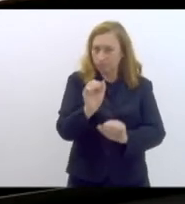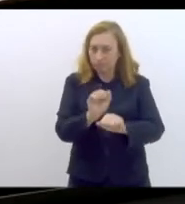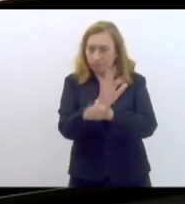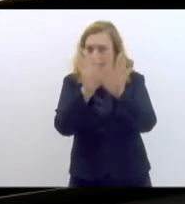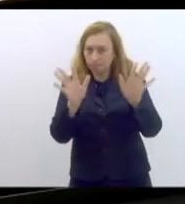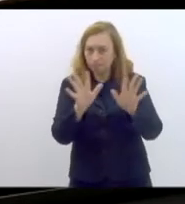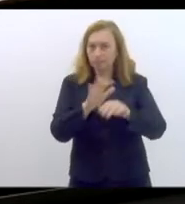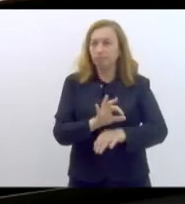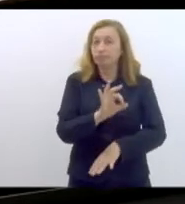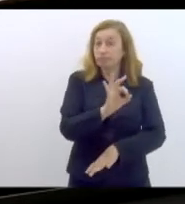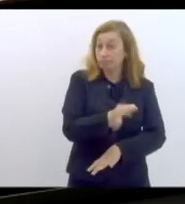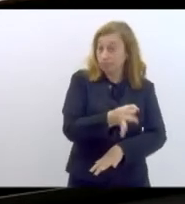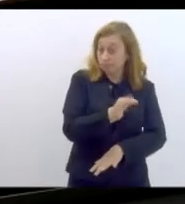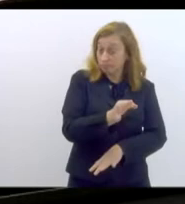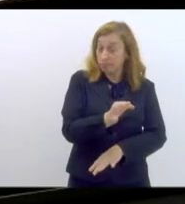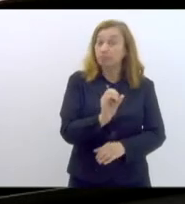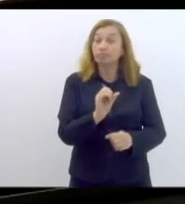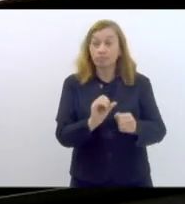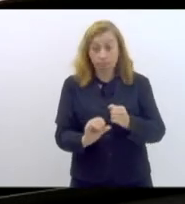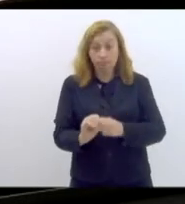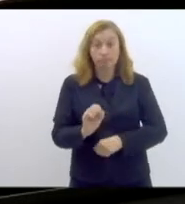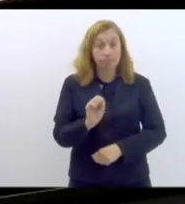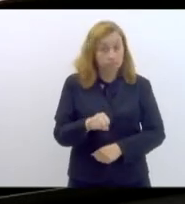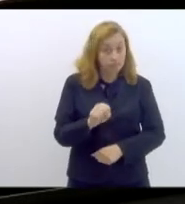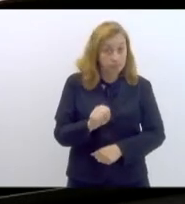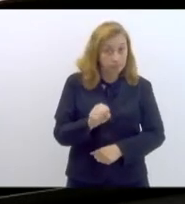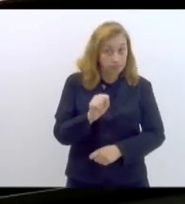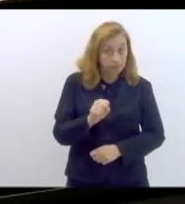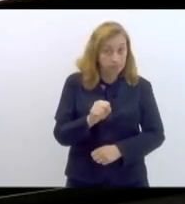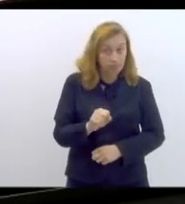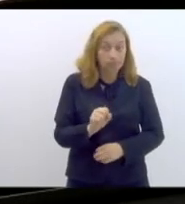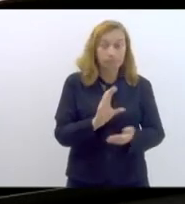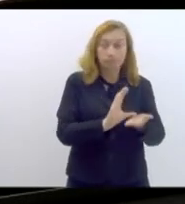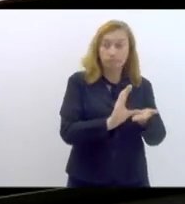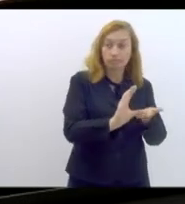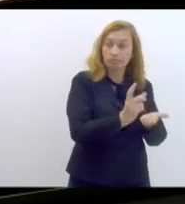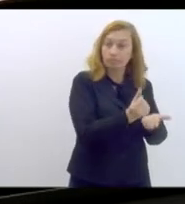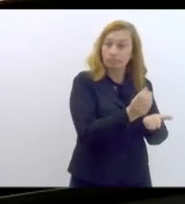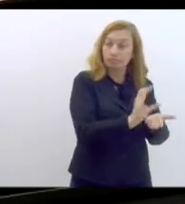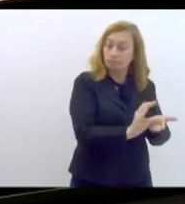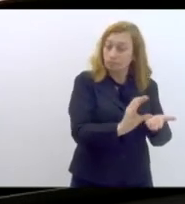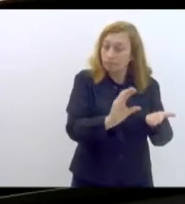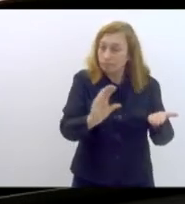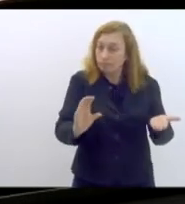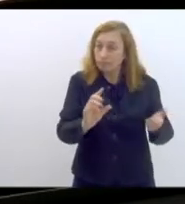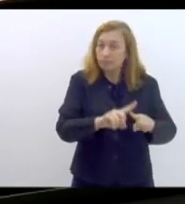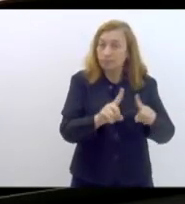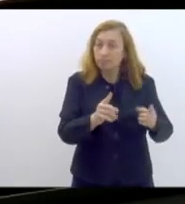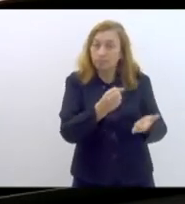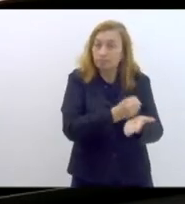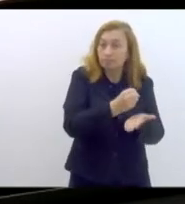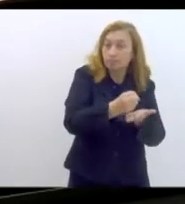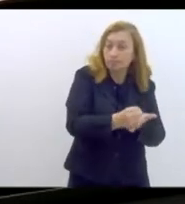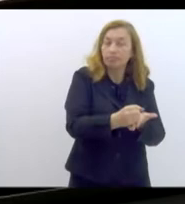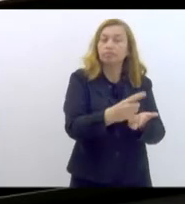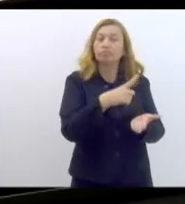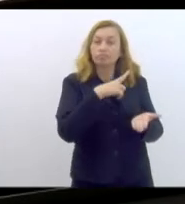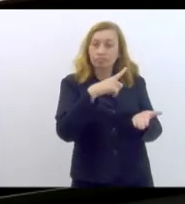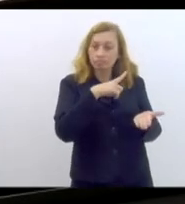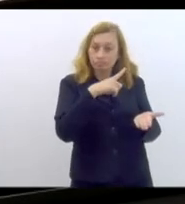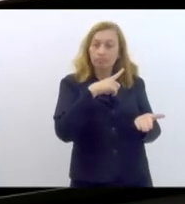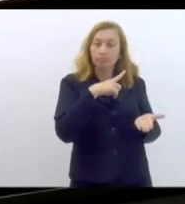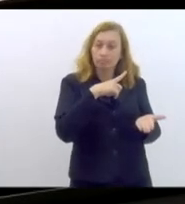transparente, de fato, eles fizeram, né? Eles pegaram recursos, mas em função dos contratos que previam essas garantias